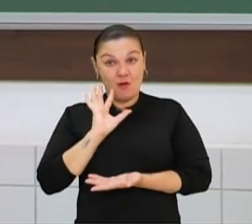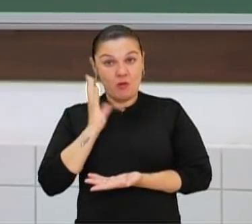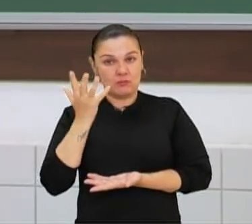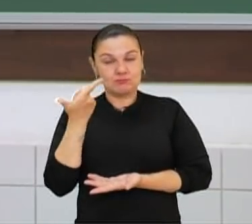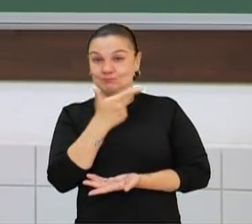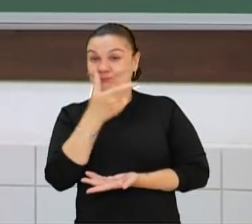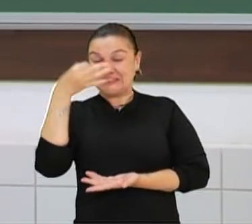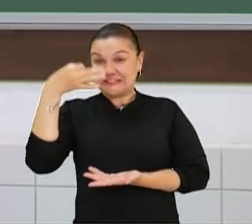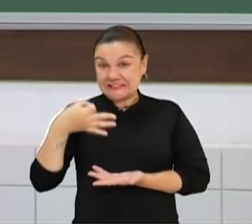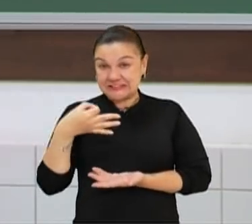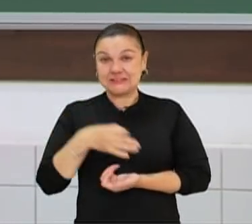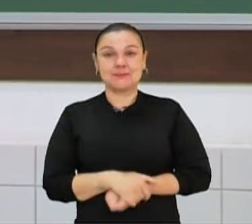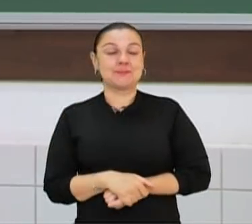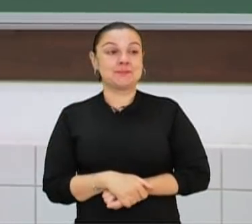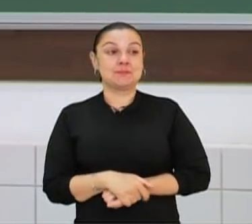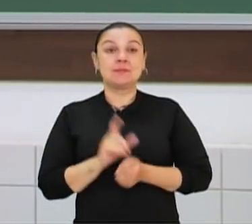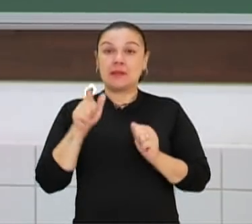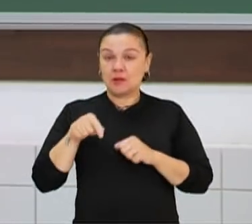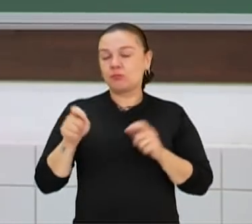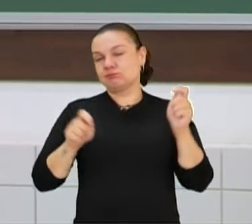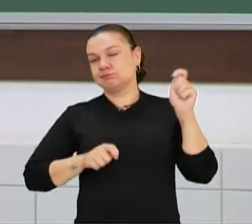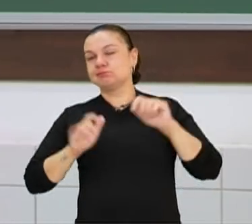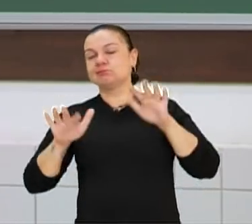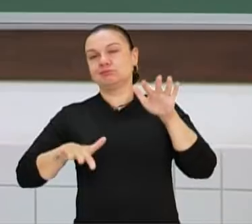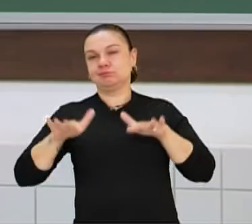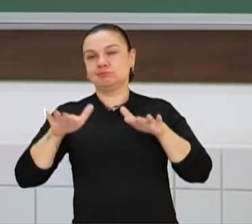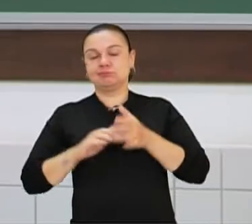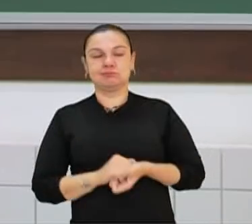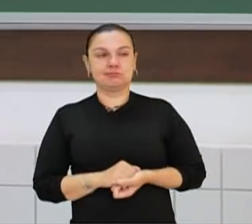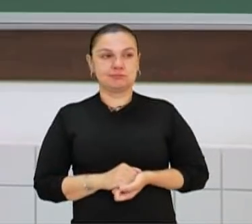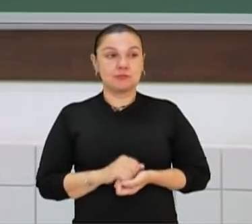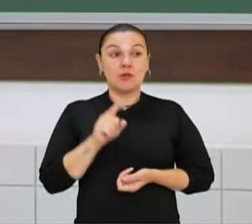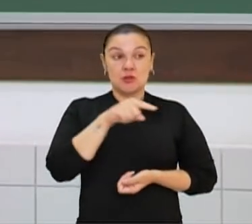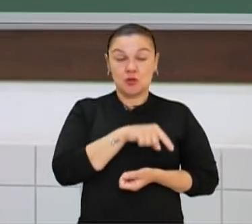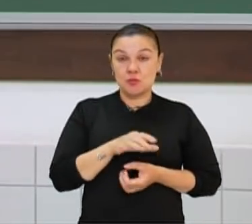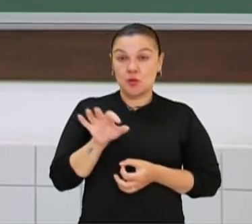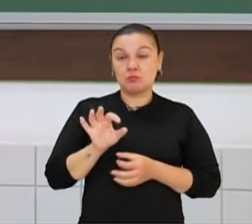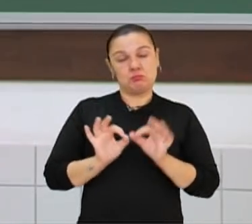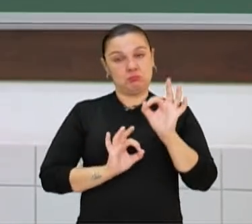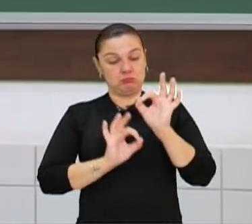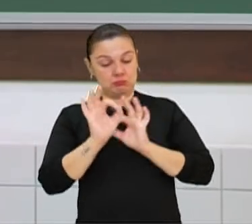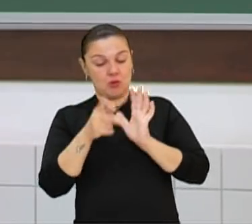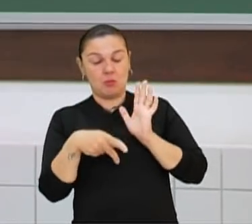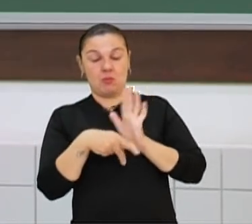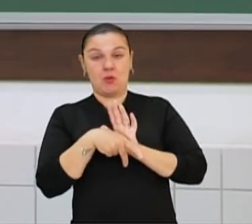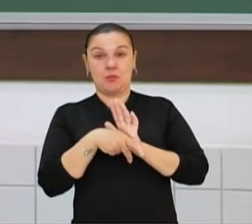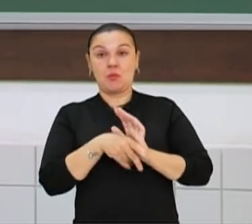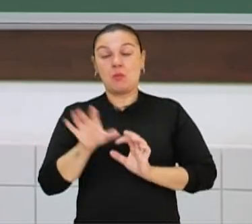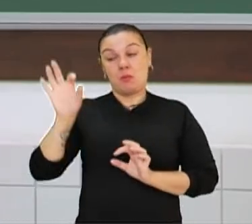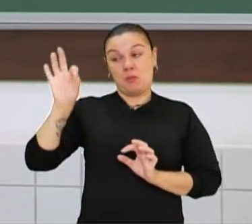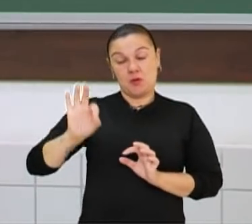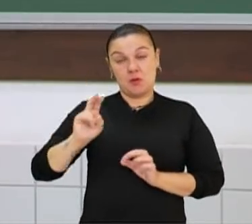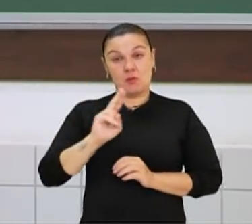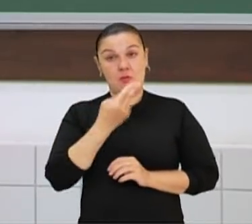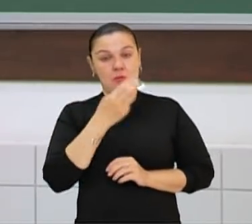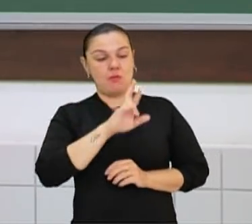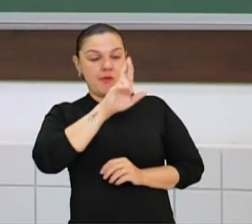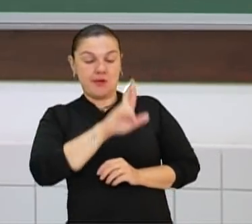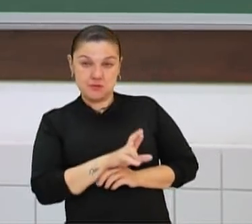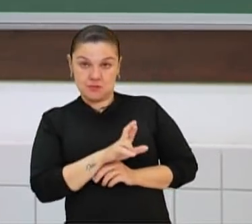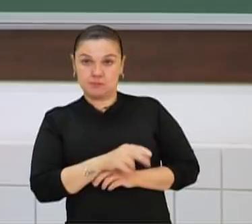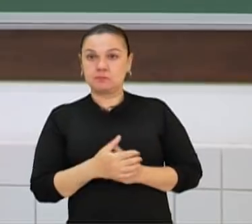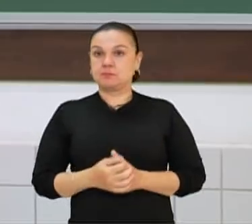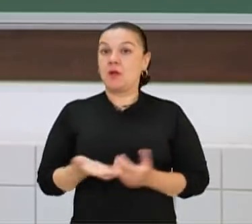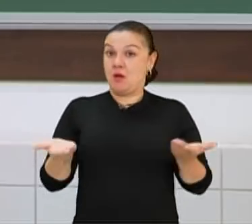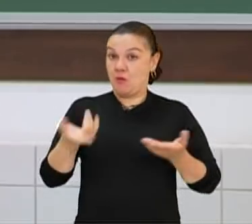essa certeza. Então, é a possibilidade. E a gente pode trabalhar isso com porcentagem ou razão. A gente está vendo com razão até